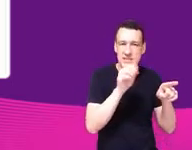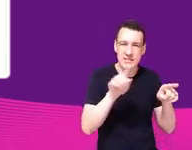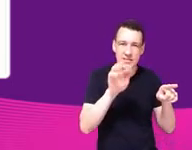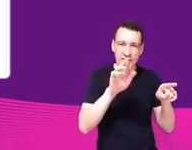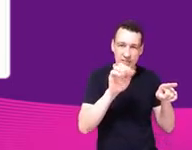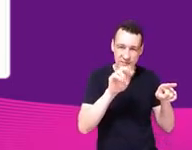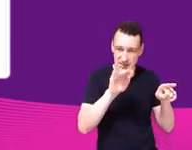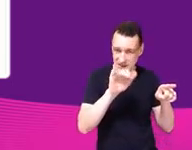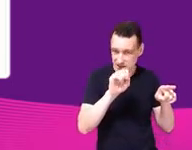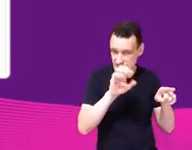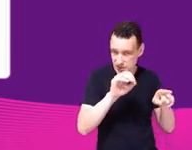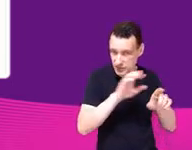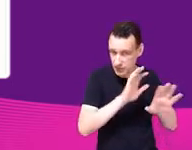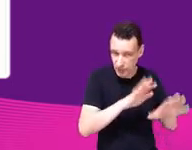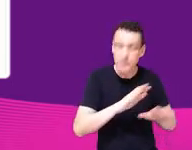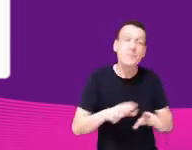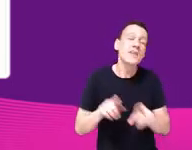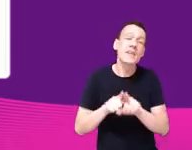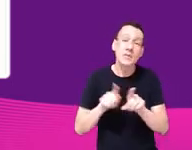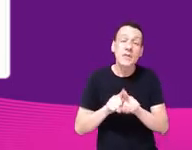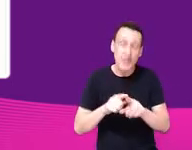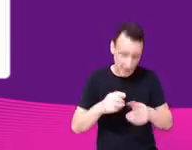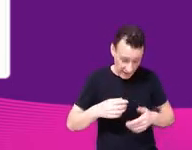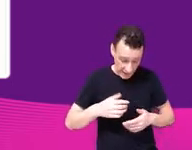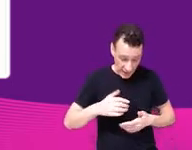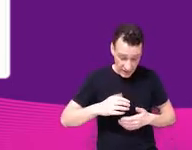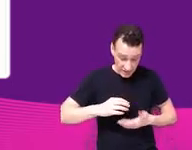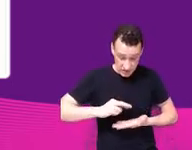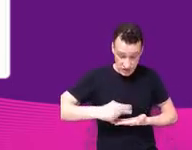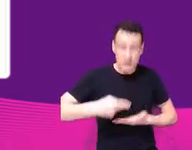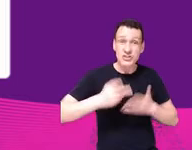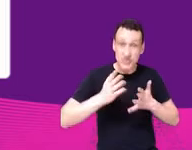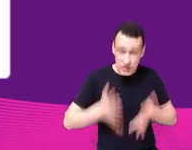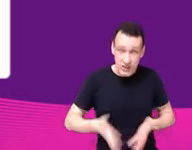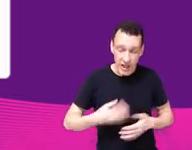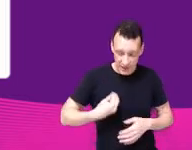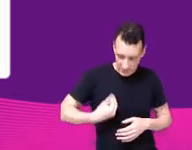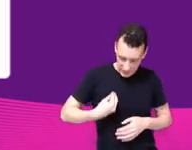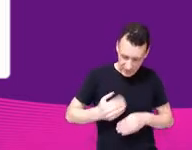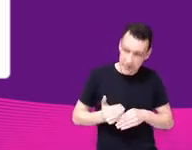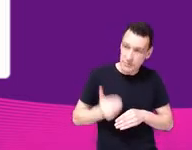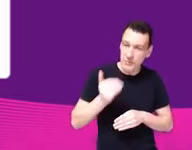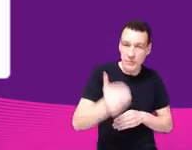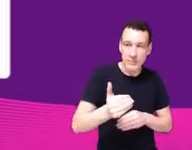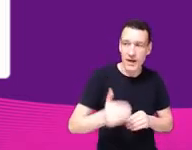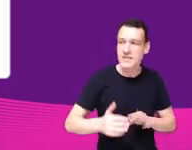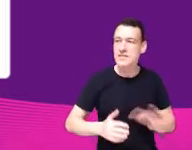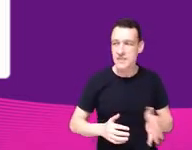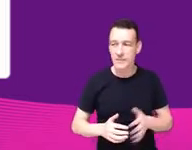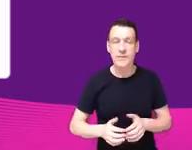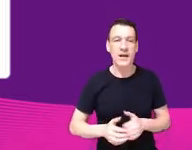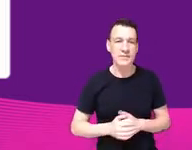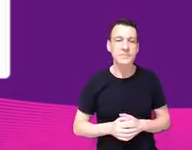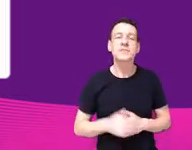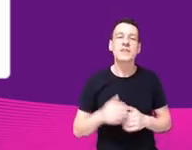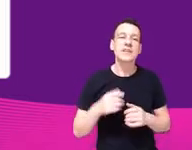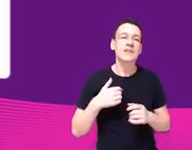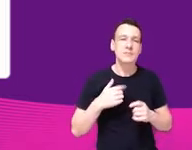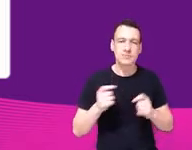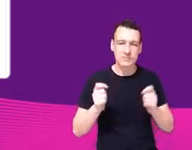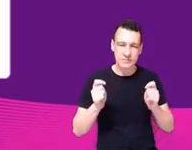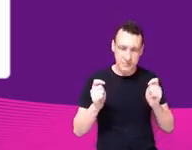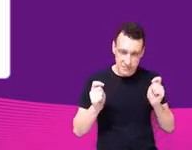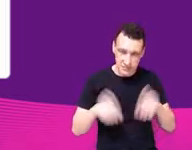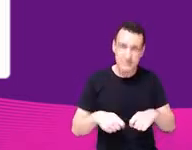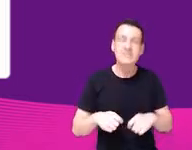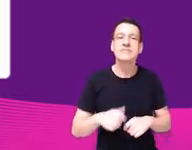né, sobrevida do transplante renal em 2 anos e meio. Eu vou pontuar aqui para 2 doadores, 764